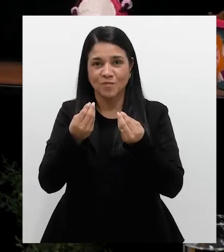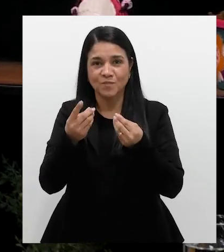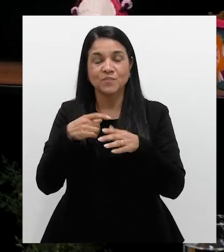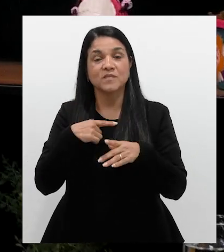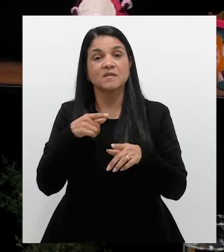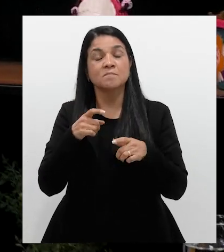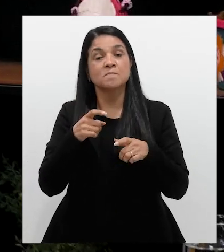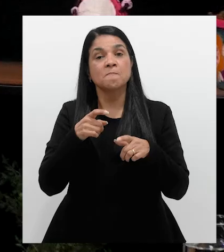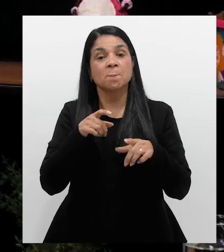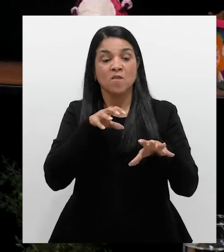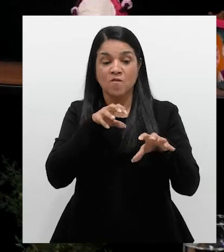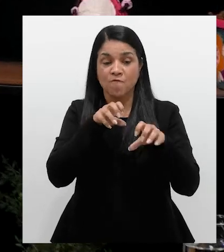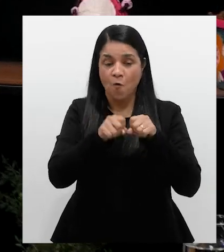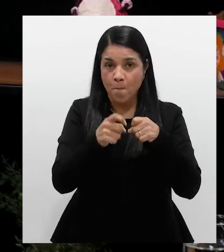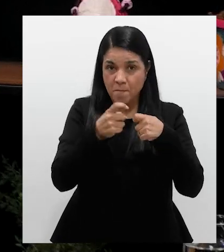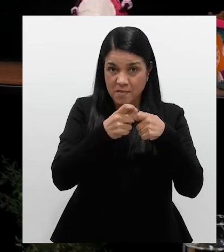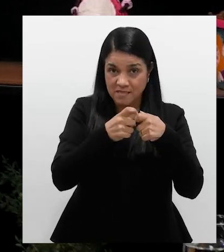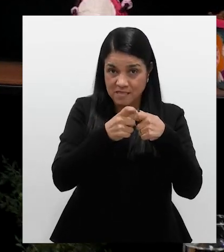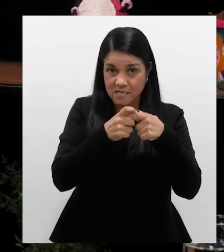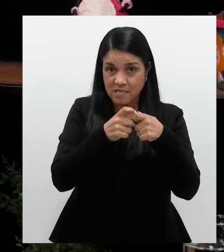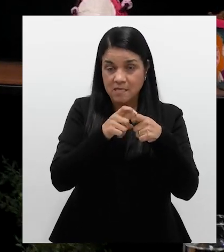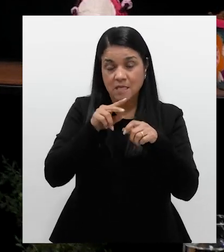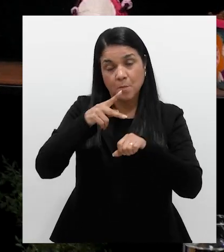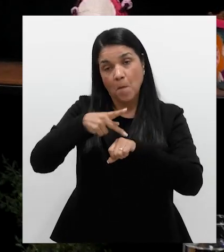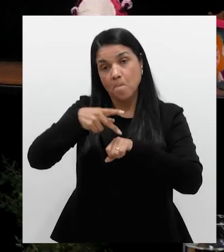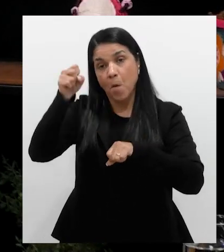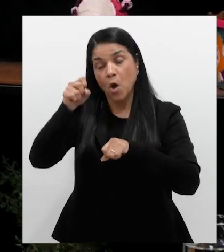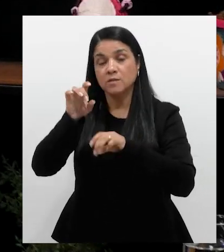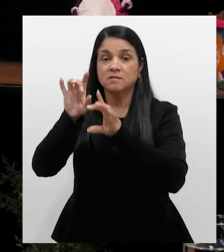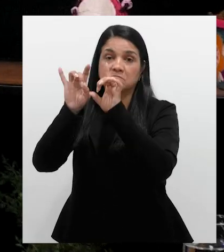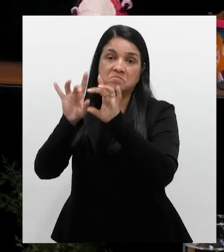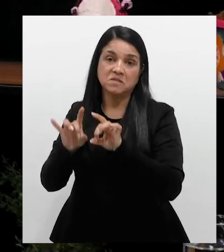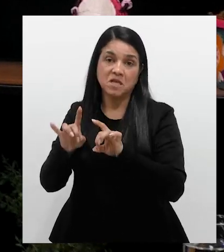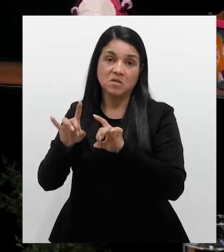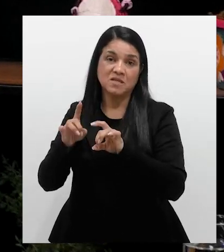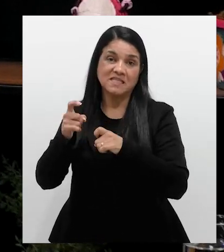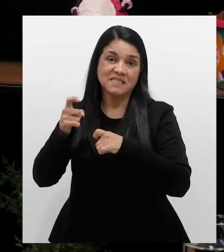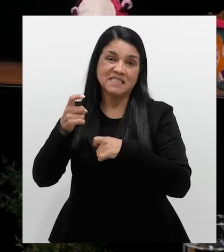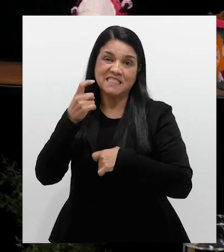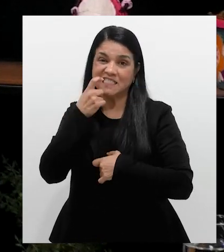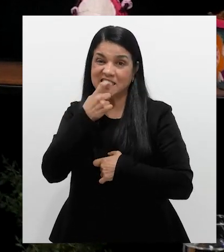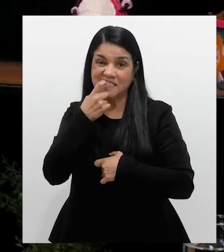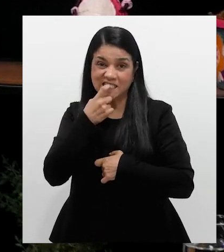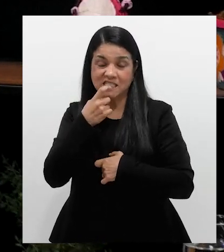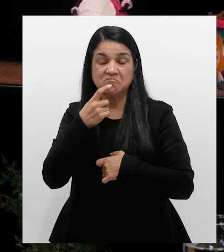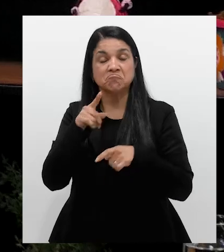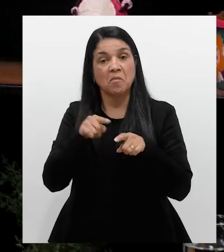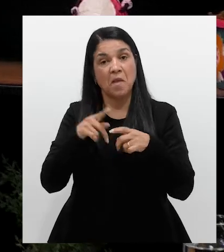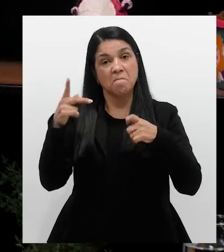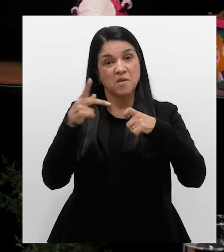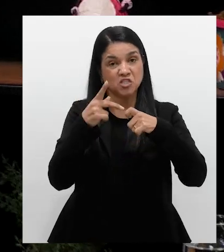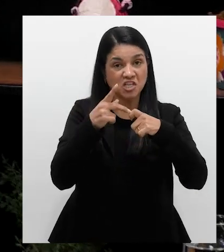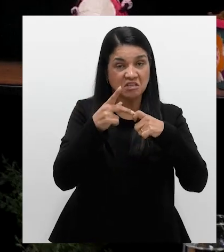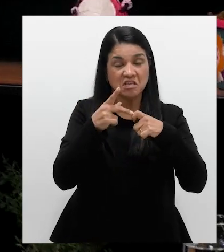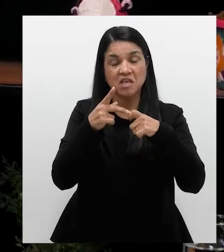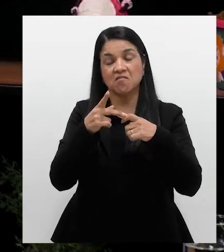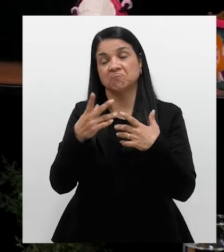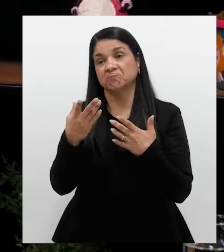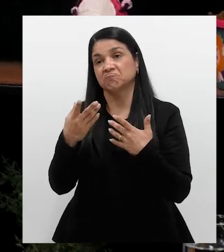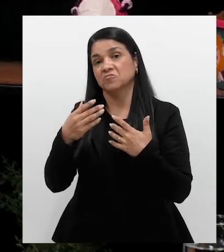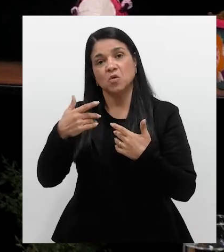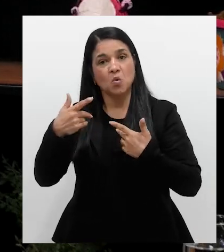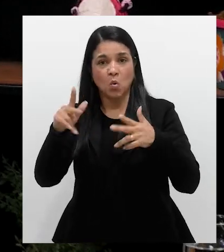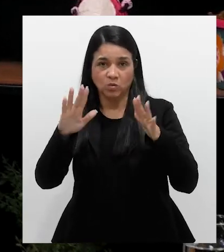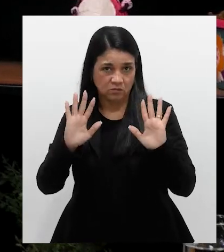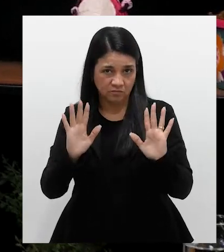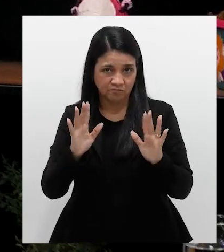ela faz a medicina e depois ela faz uma especialidade em odontologia, assim como faz uma especialidade em pediatria, em